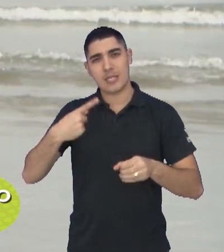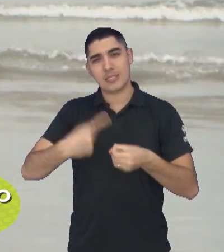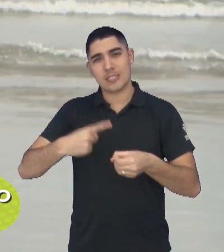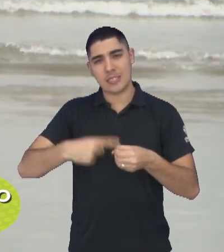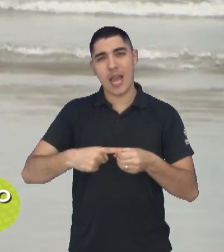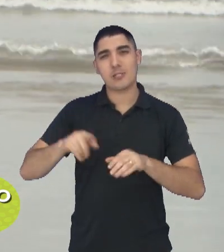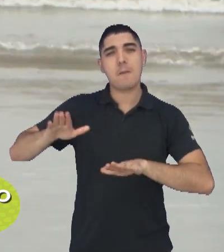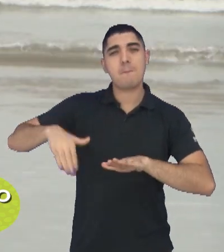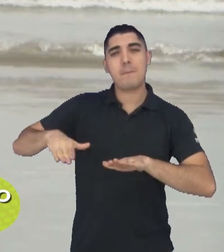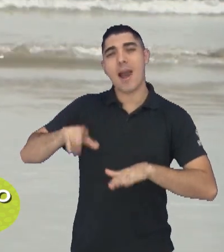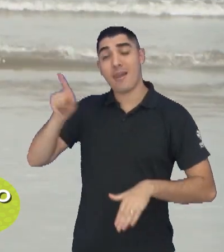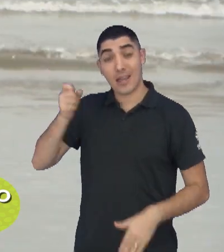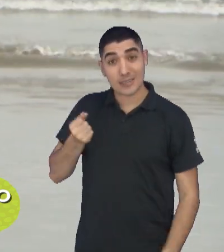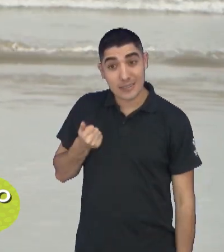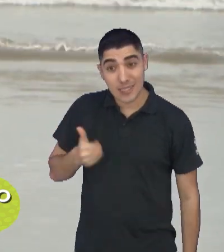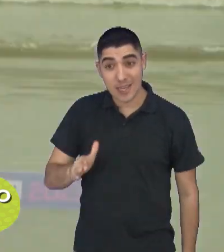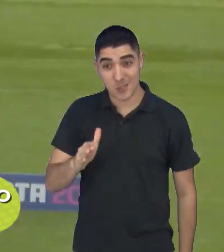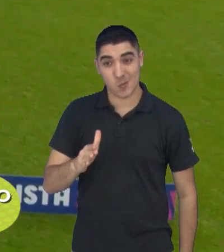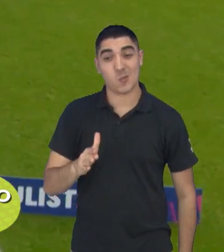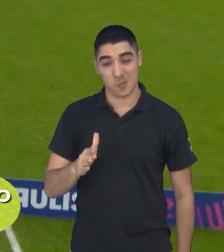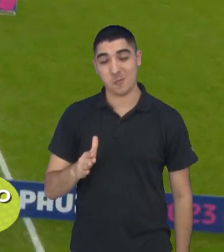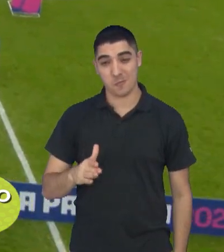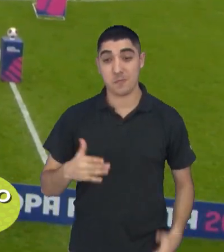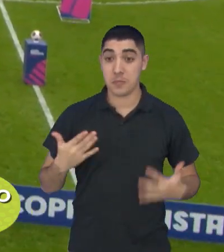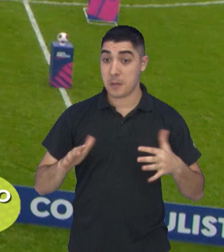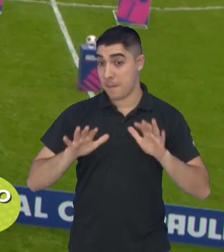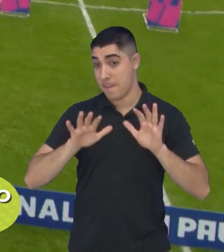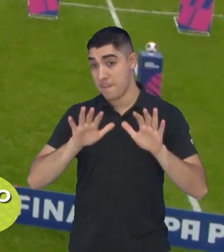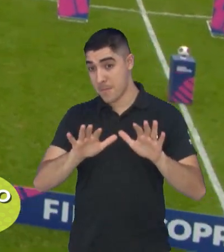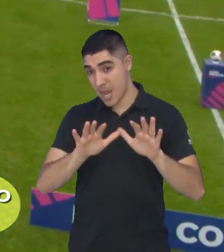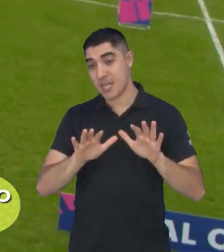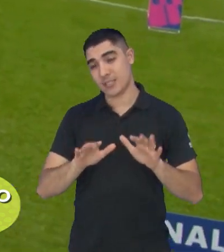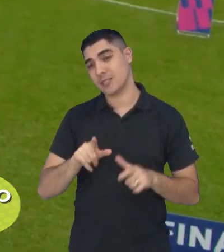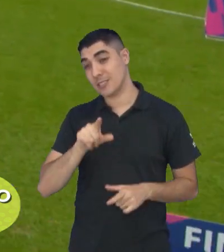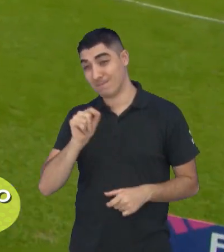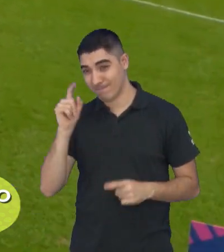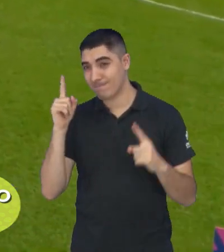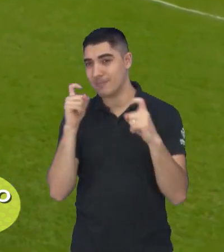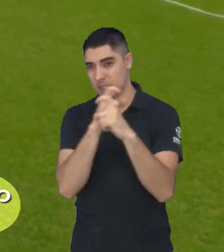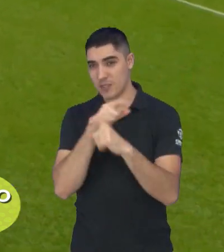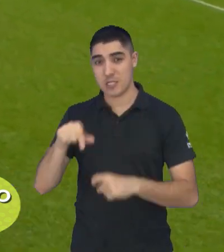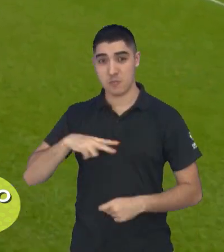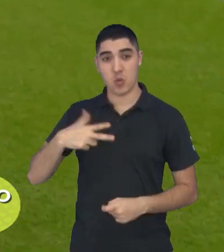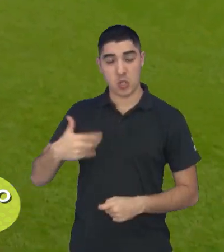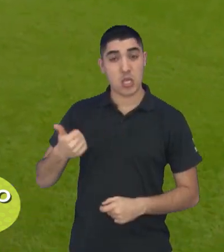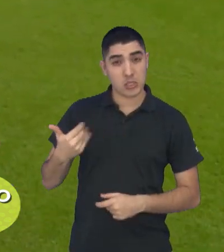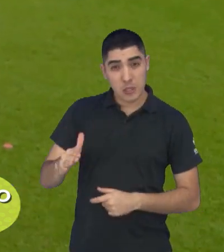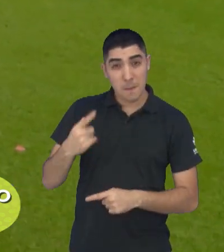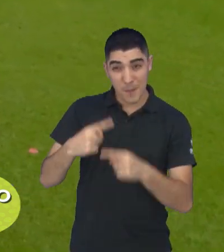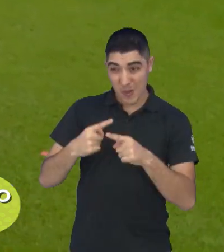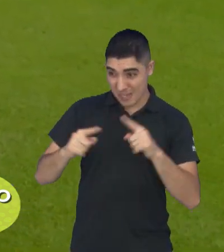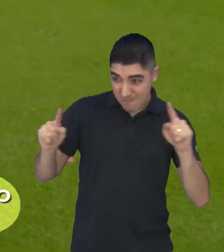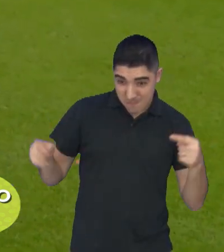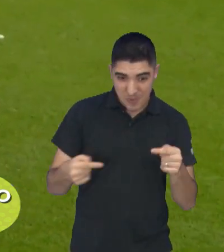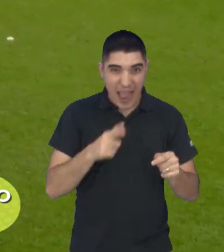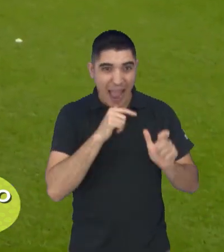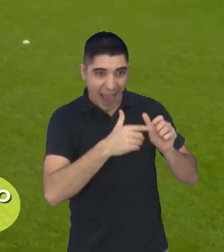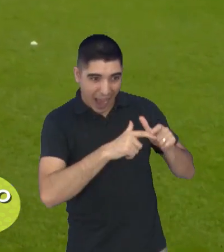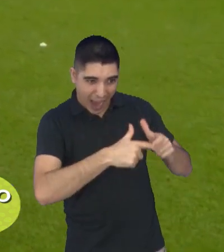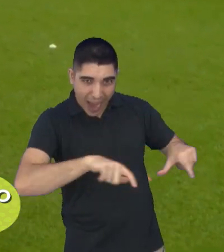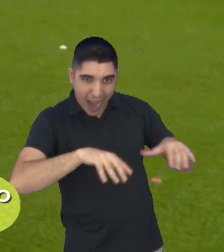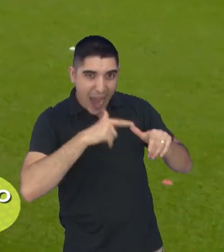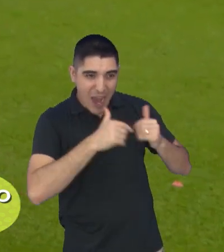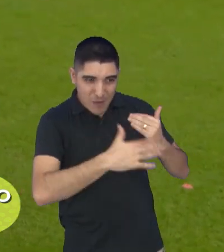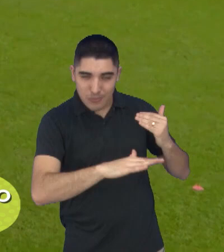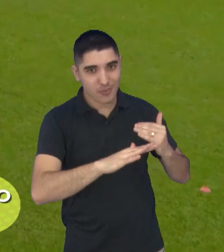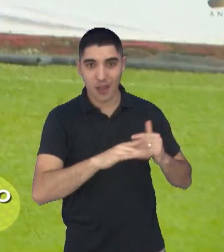Praia da Briosa no primeiro jogo da final. Mas a parada era difícil e, ao invés do mar, a bola iria rolar mesmo no